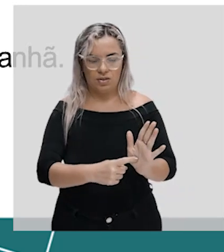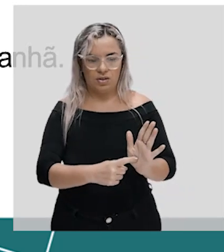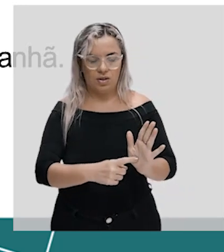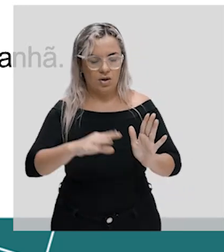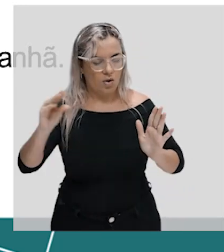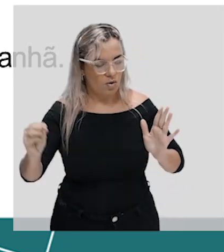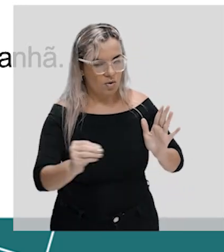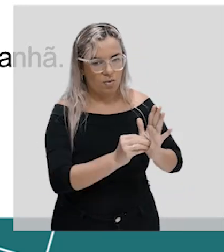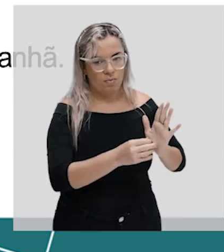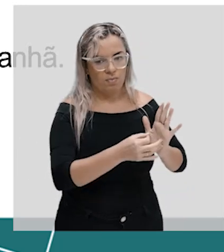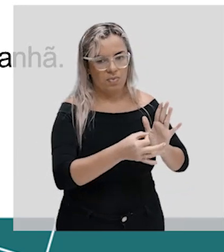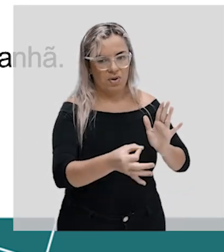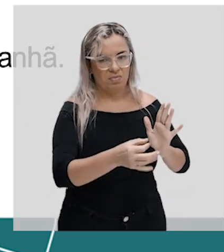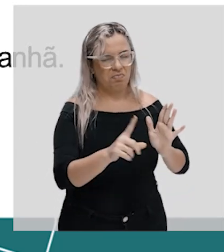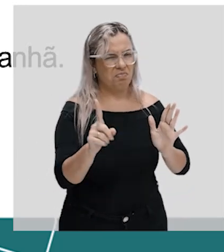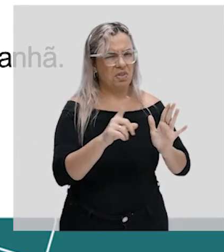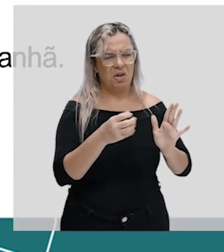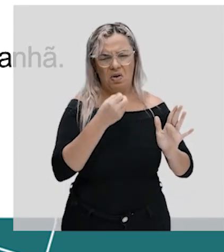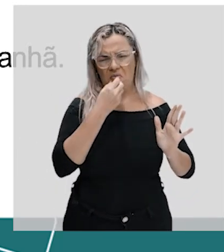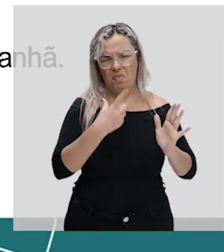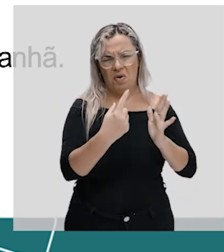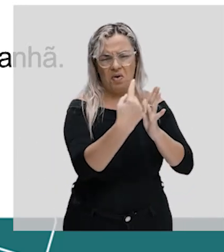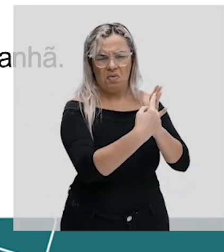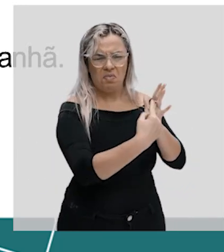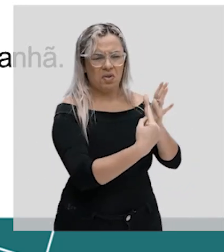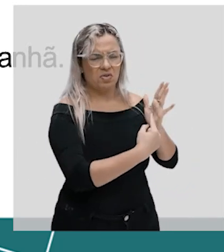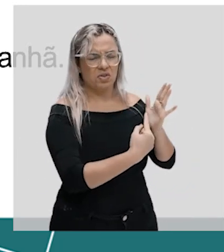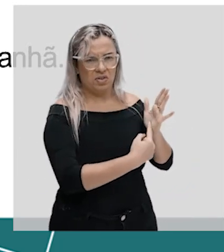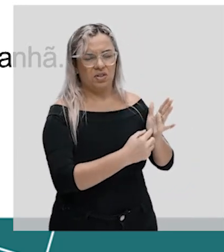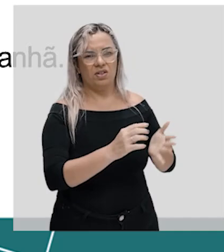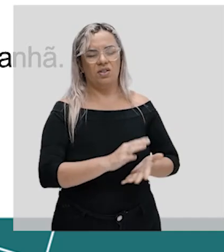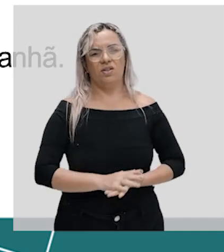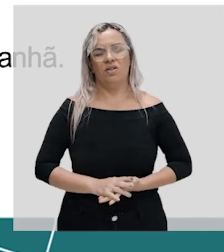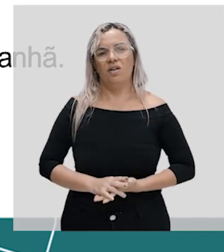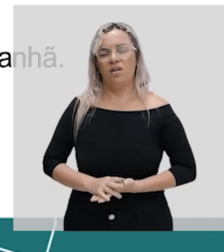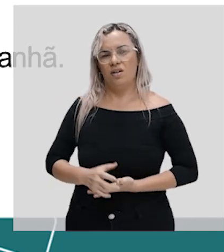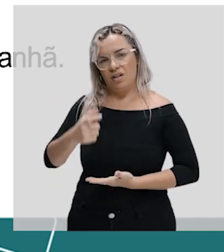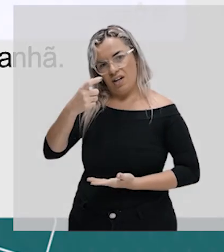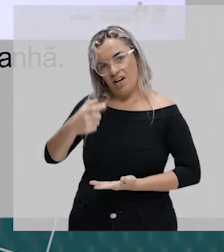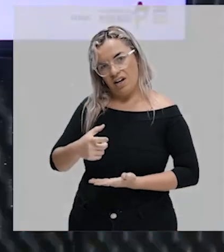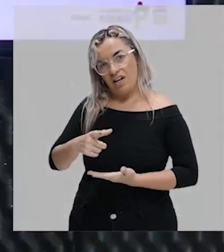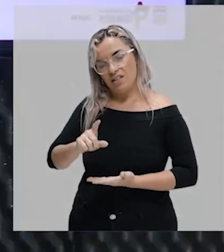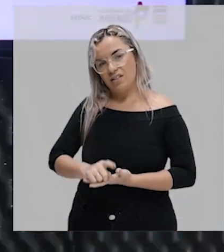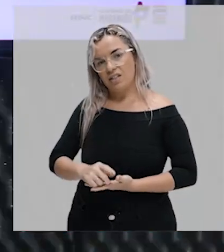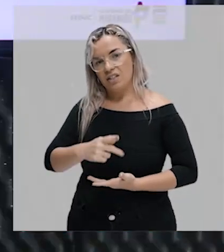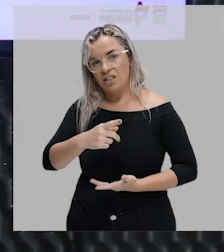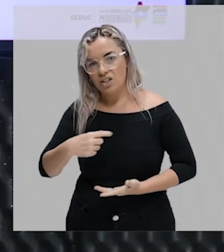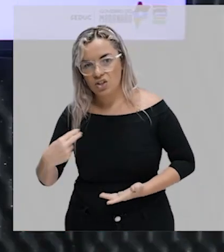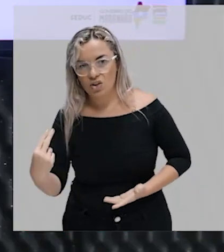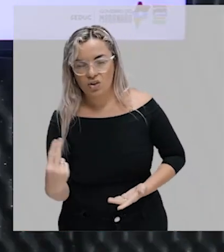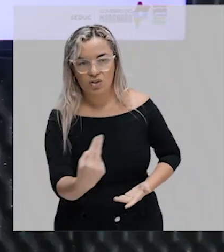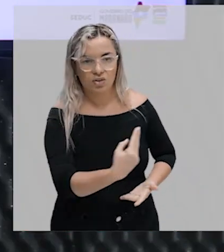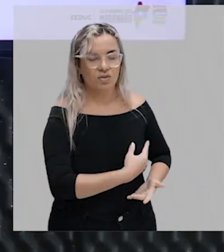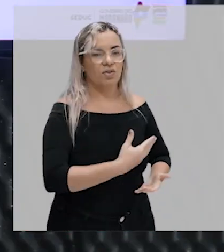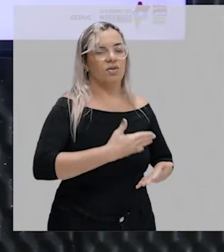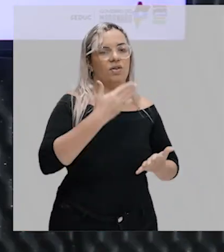Sou capaz de alguma coisa? Então, é assim que a gente vai estudar a regência,